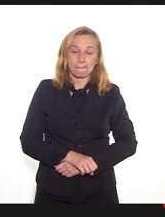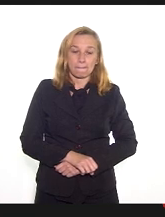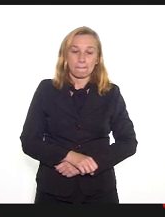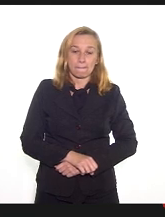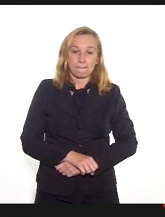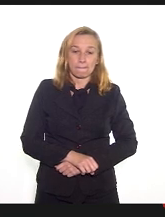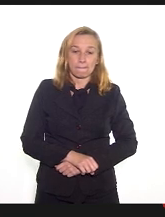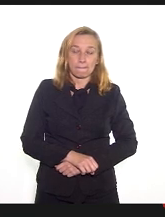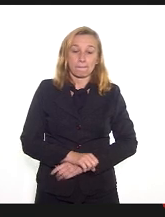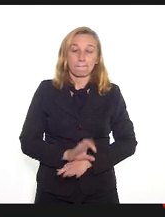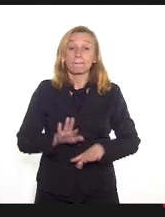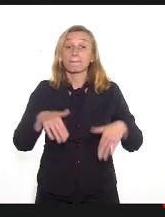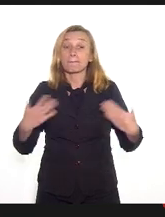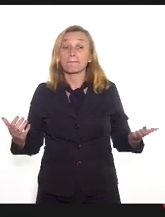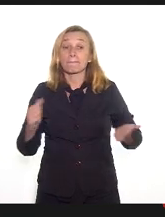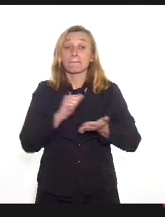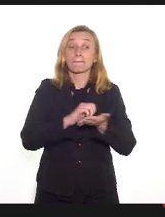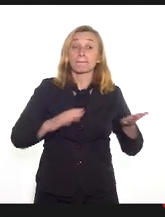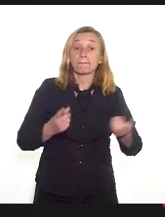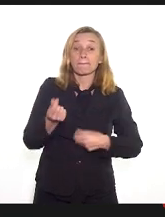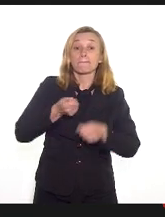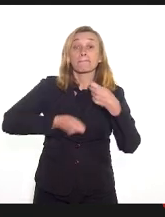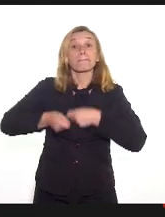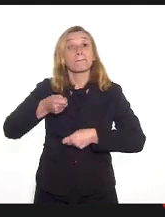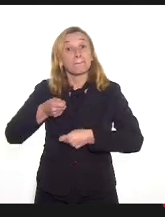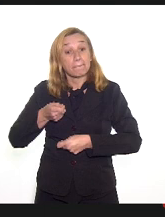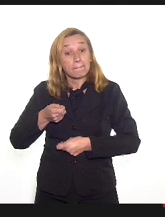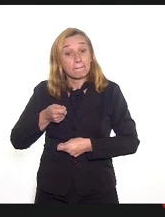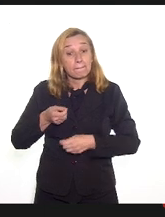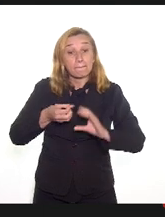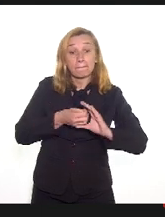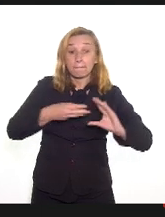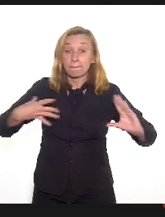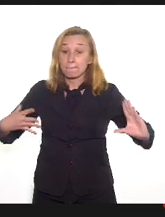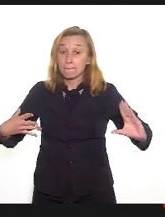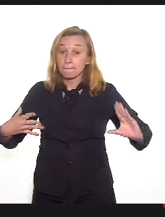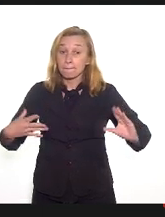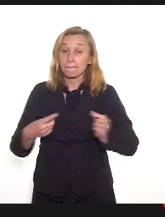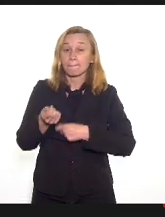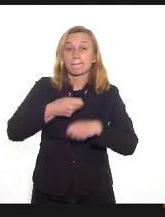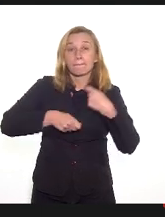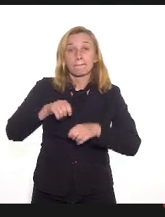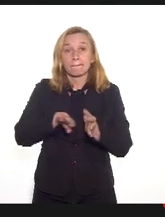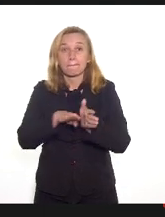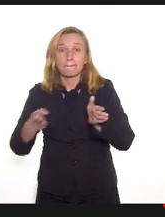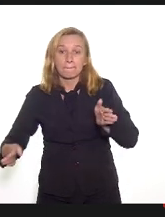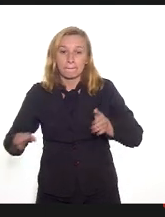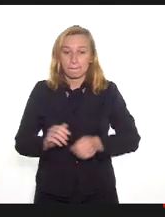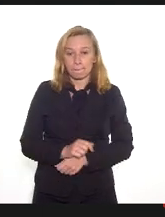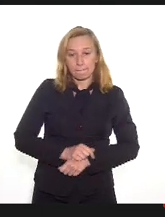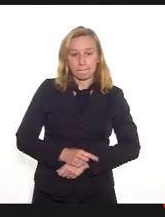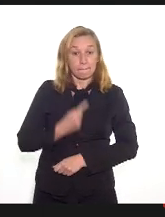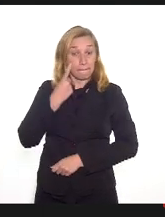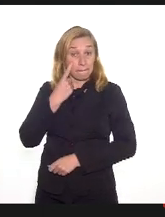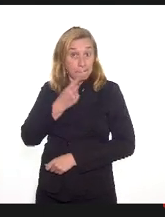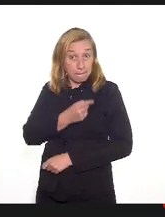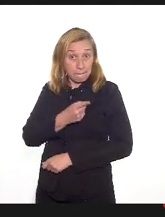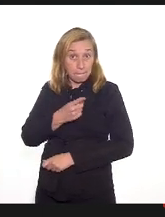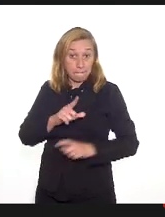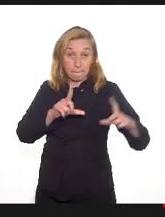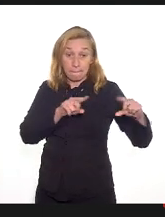mas quais são essas atividades econômicas que caracterizam a economia do mar? Aqui nós temos nessa